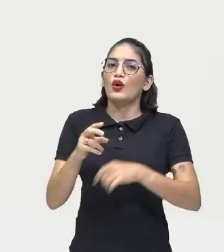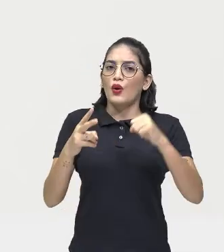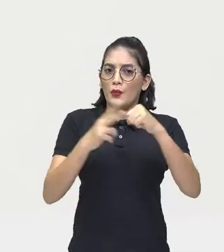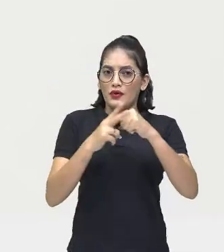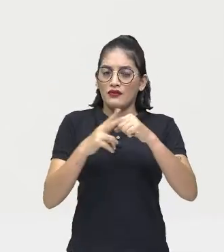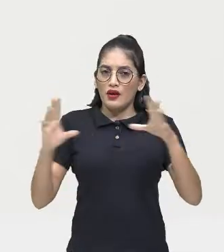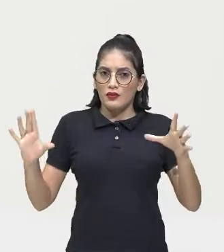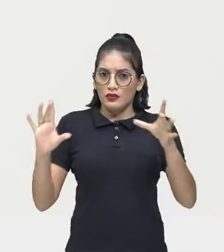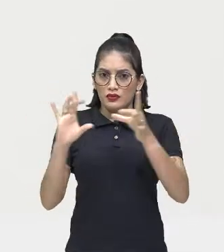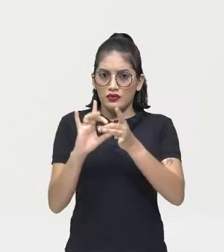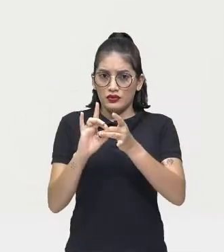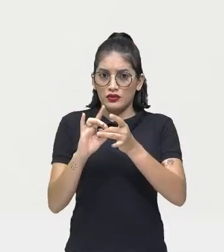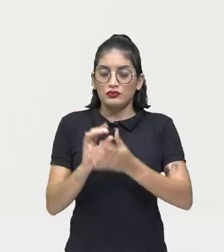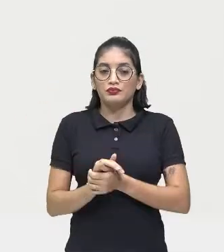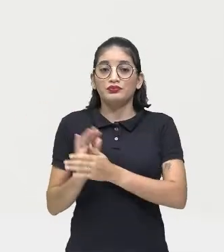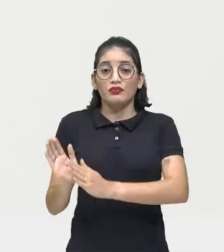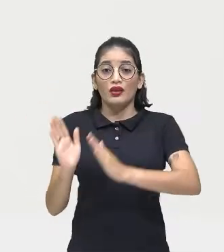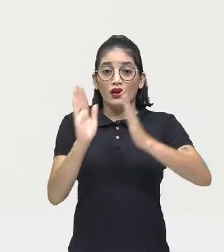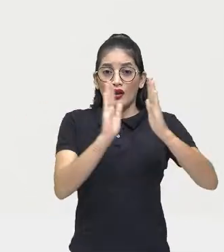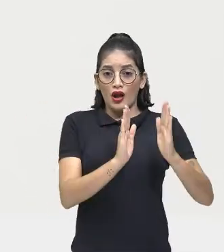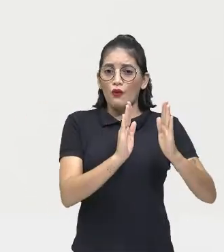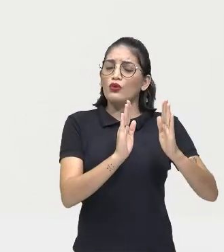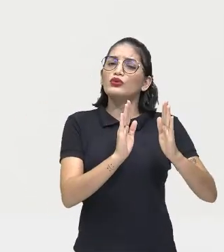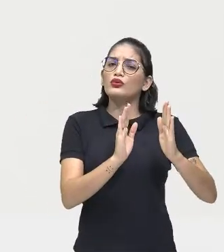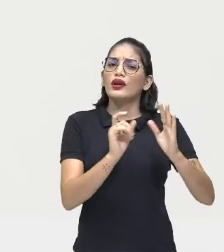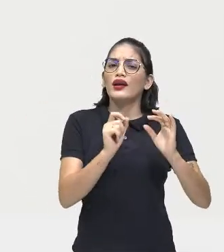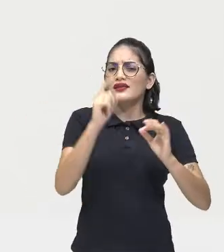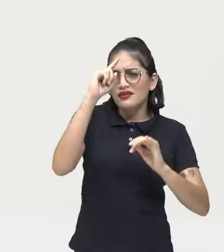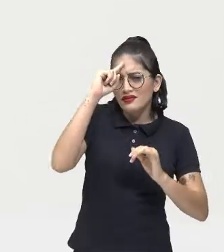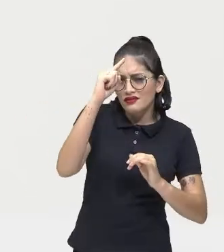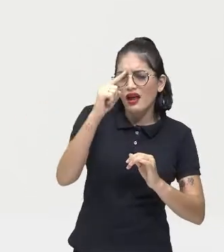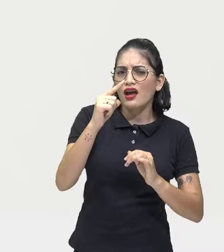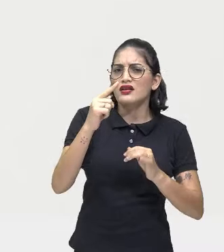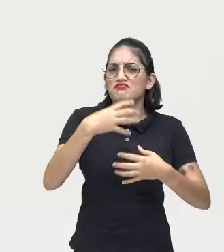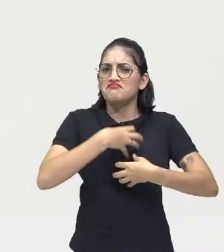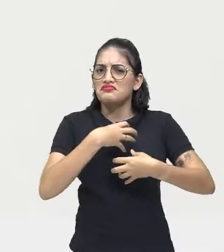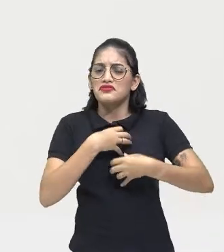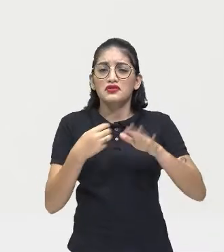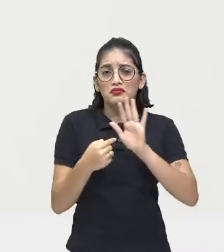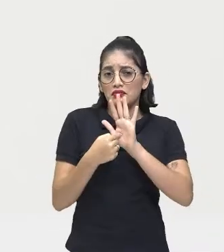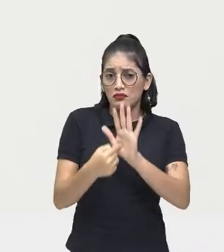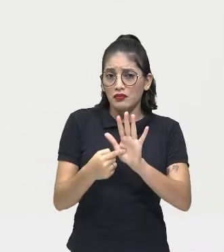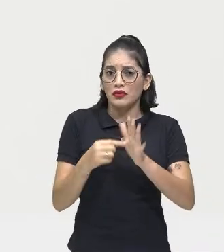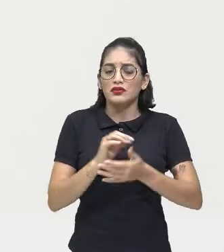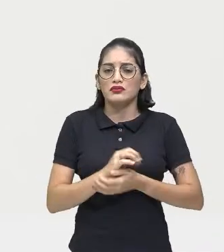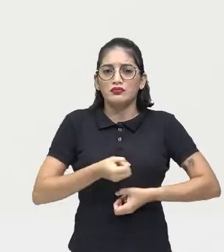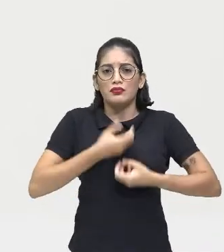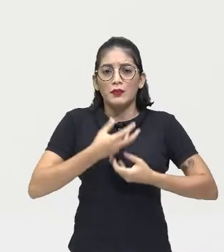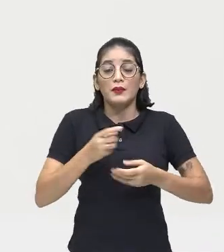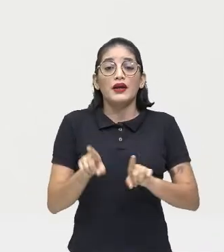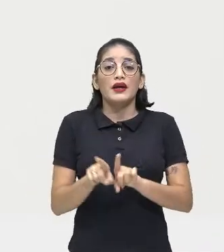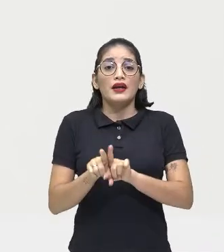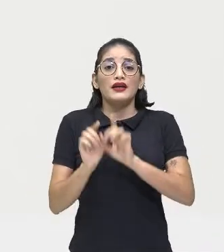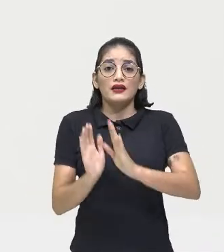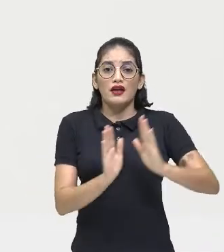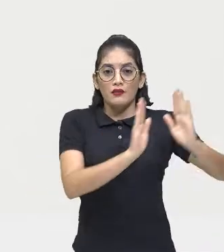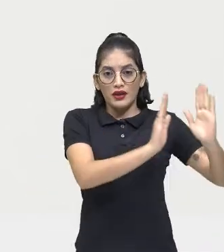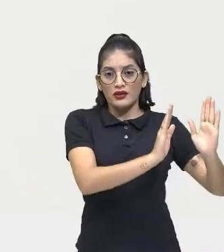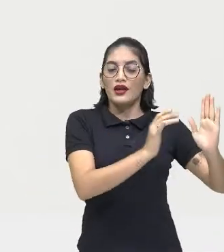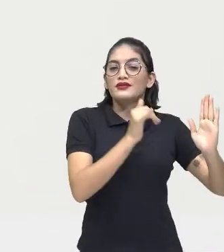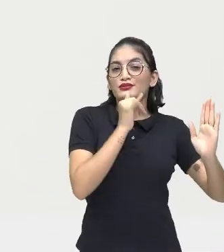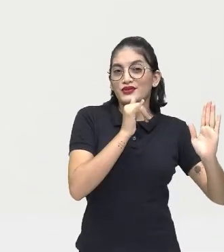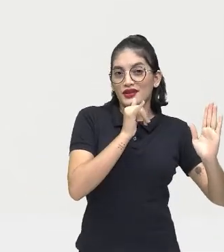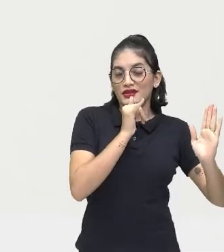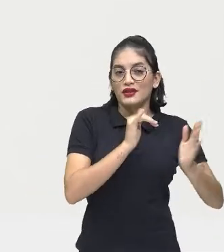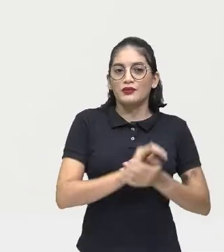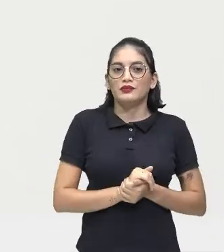ligação. As relações de sentido, ou seja, a ideia que eles expressam, ok? E os exemplos na última coluna. Então, o